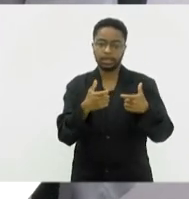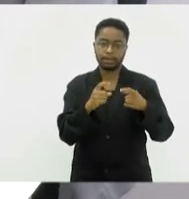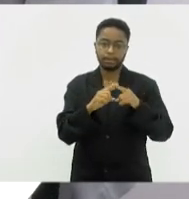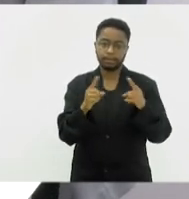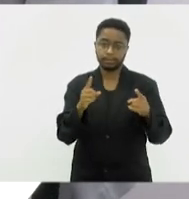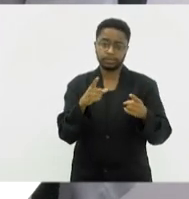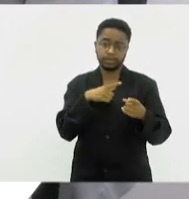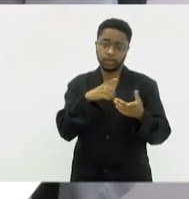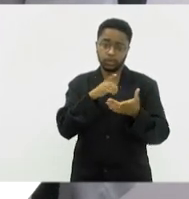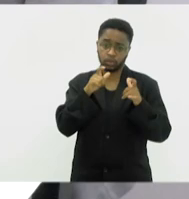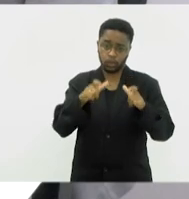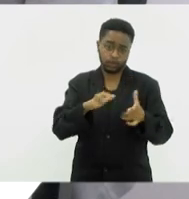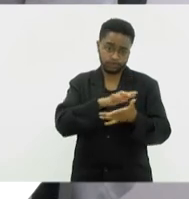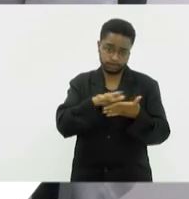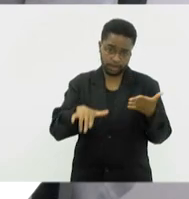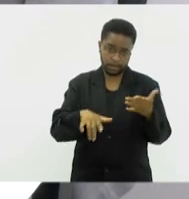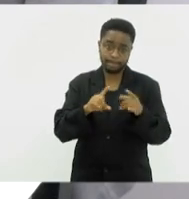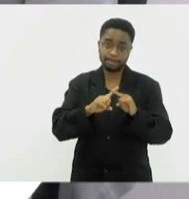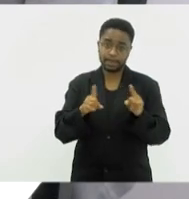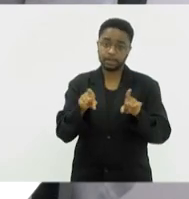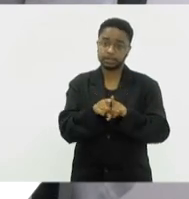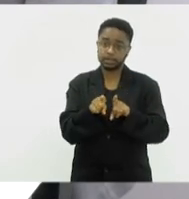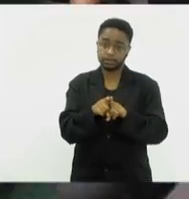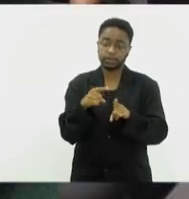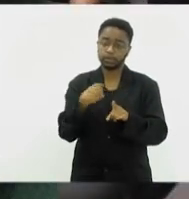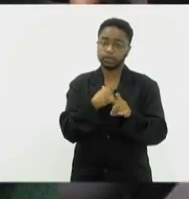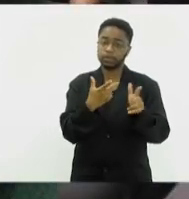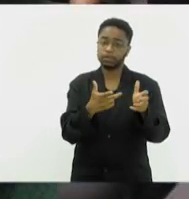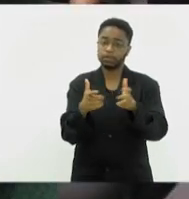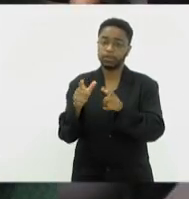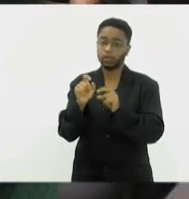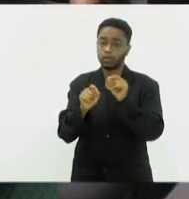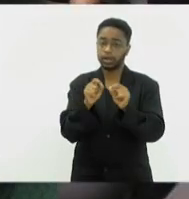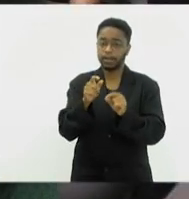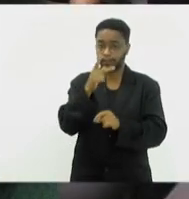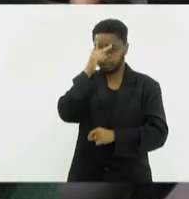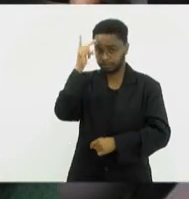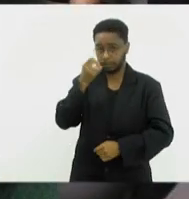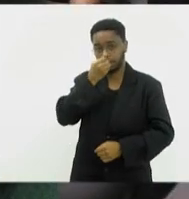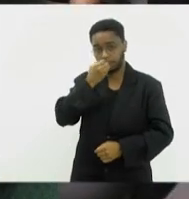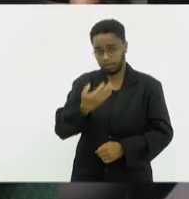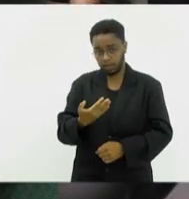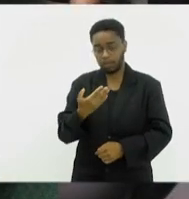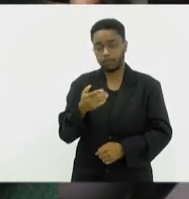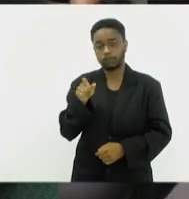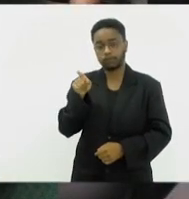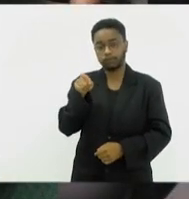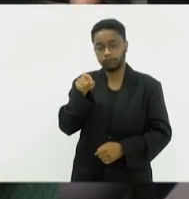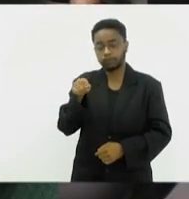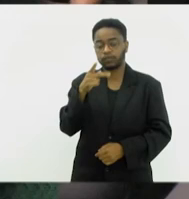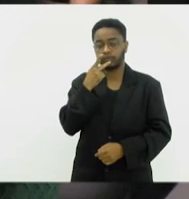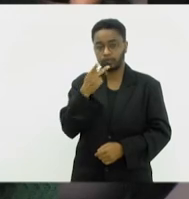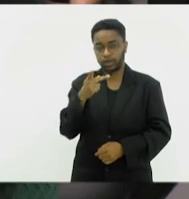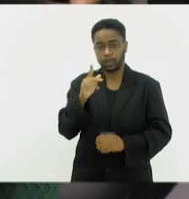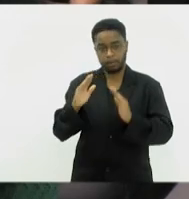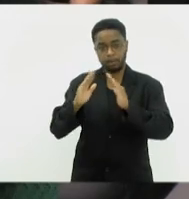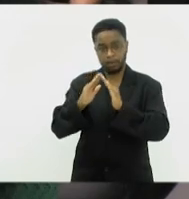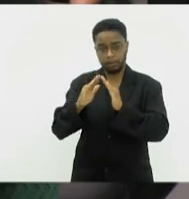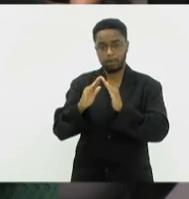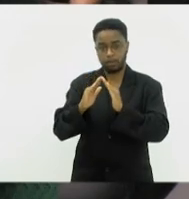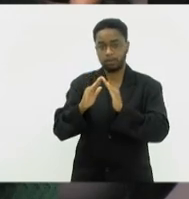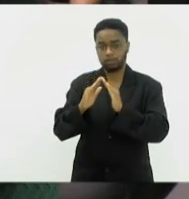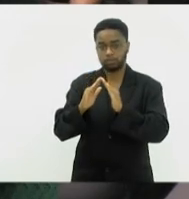Janeiro nesse sentido, mas também são comuns as cenas de pessoas de bem, e o senhor disse que é morador ou foi